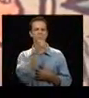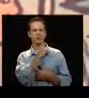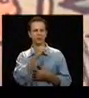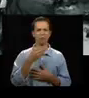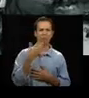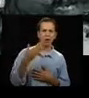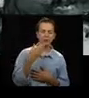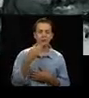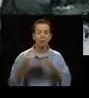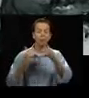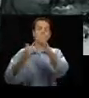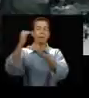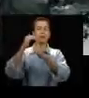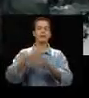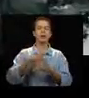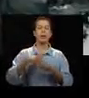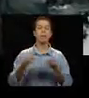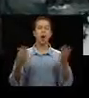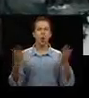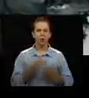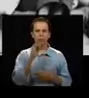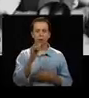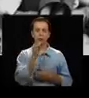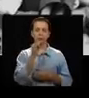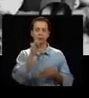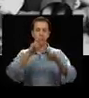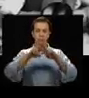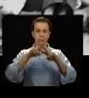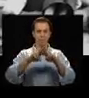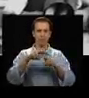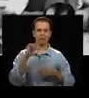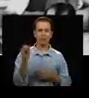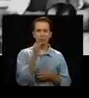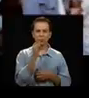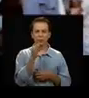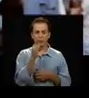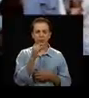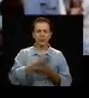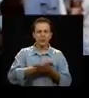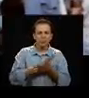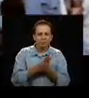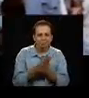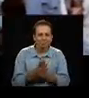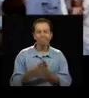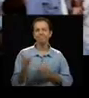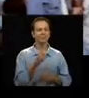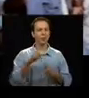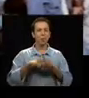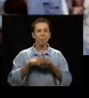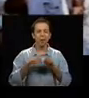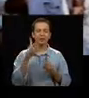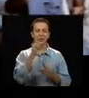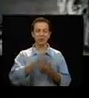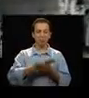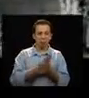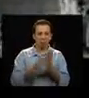e foi alto. Olha, eu só não te diria que eu me sentia destroçado, porque afinal de contas é muito